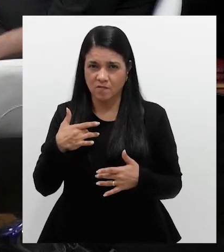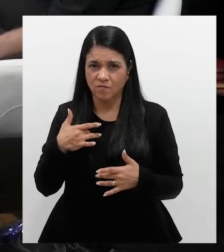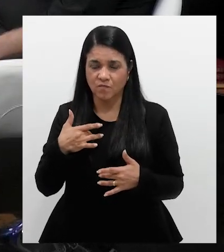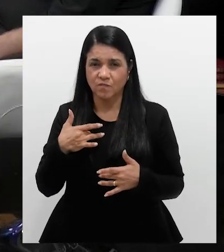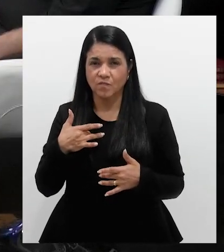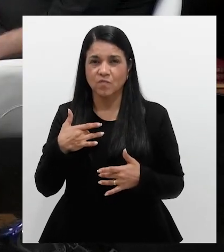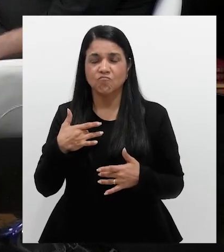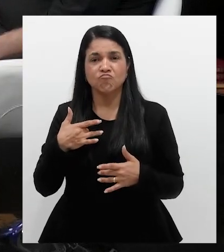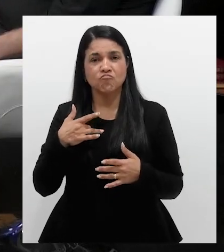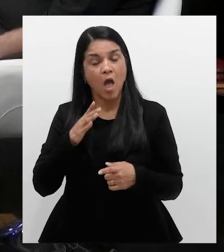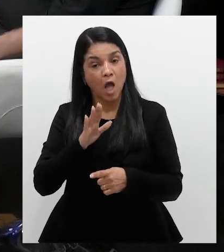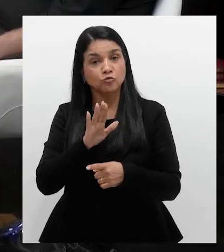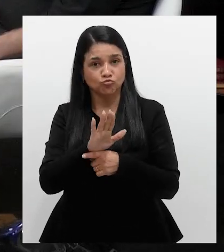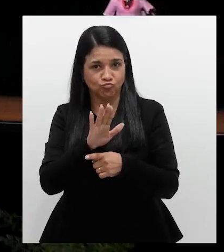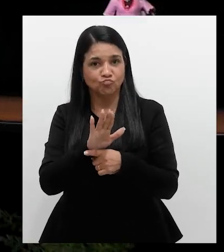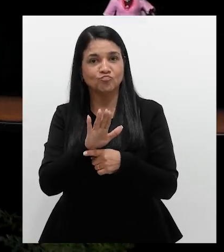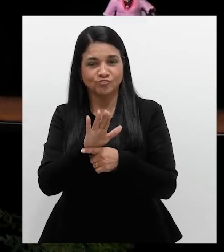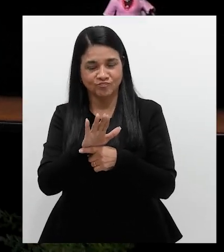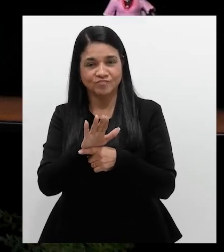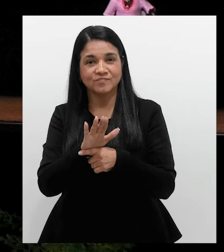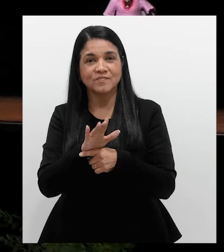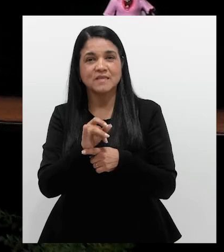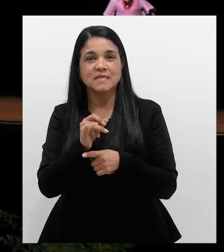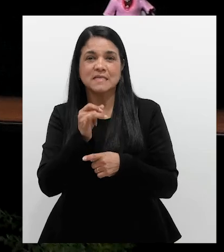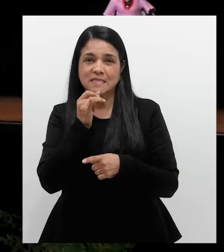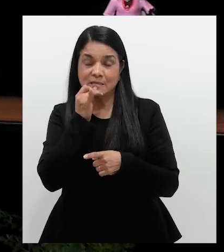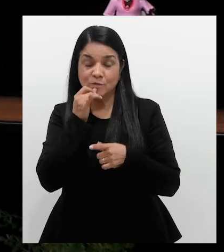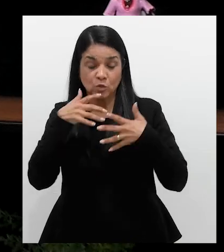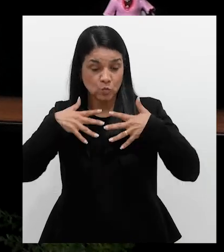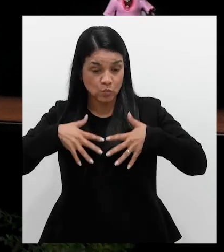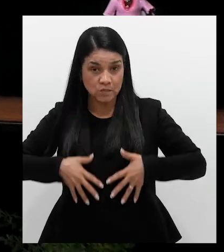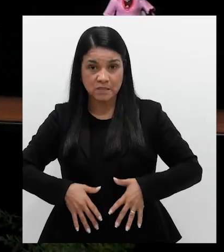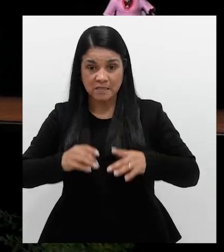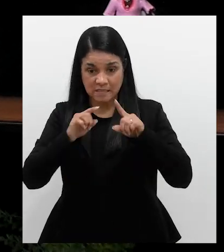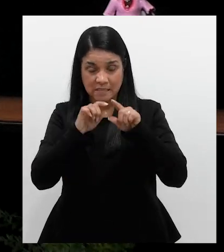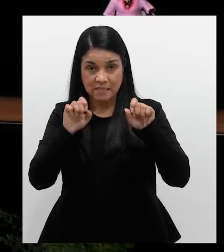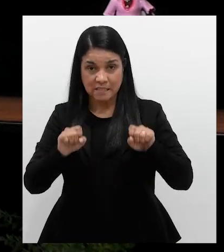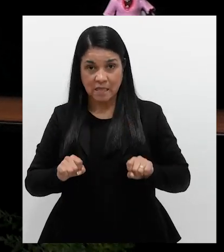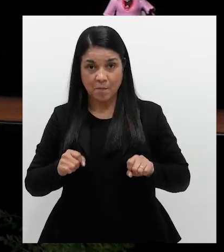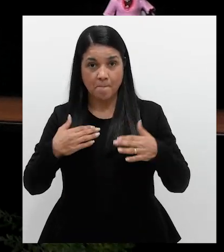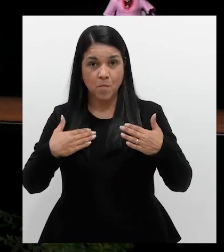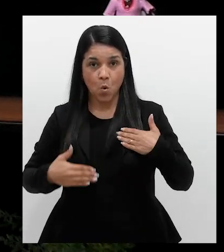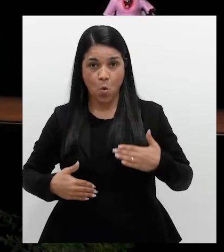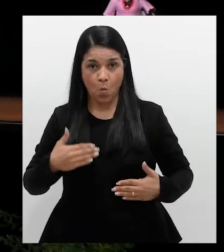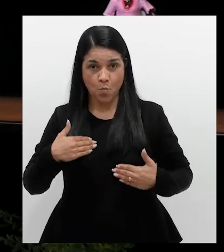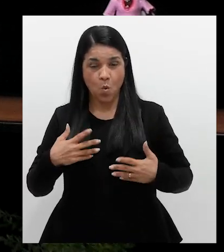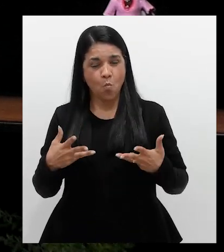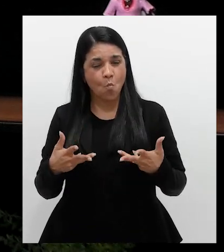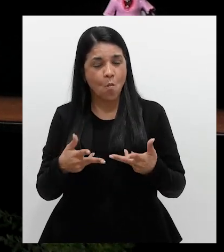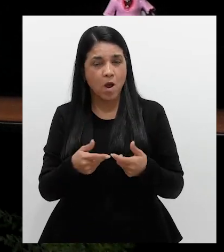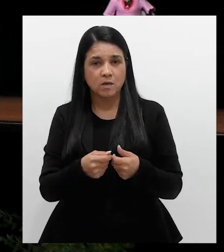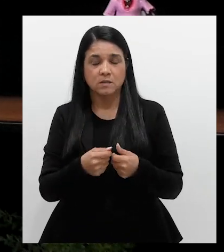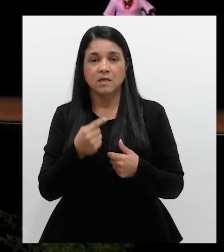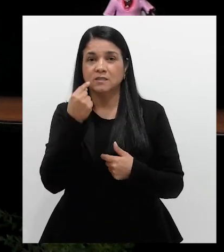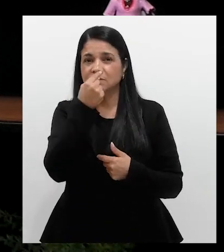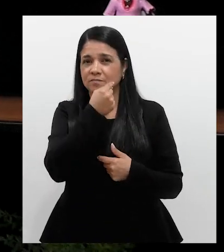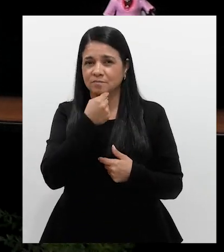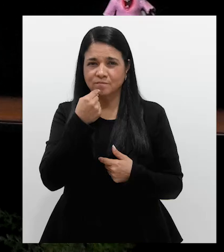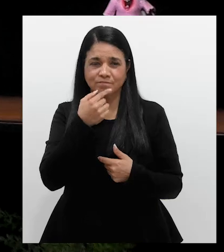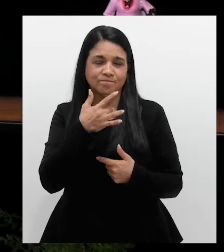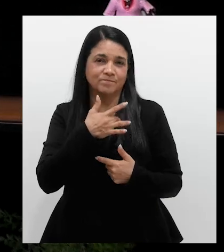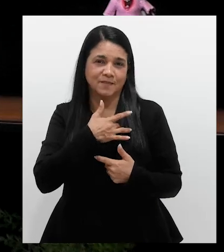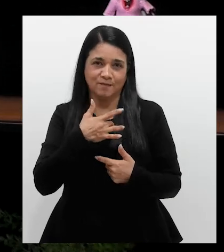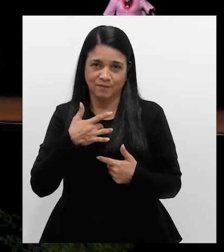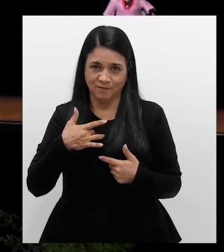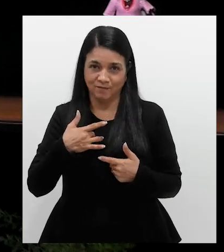saudável, ela favorece tudo, né? Ela favorece a saúde sistêmica como um todo e, obviamente, a qualidade da saúde